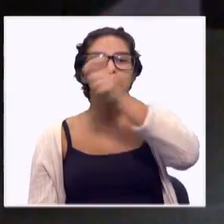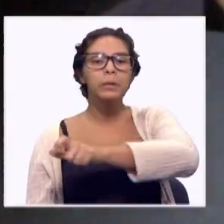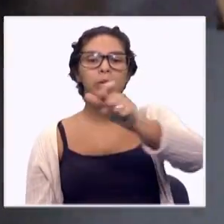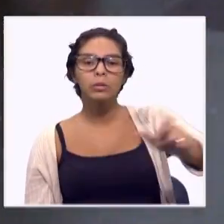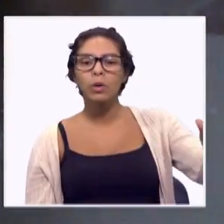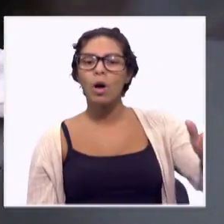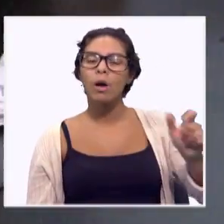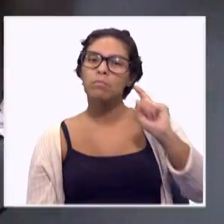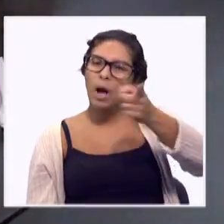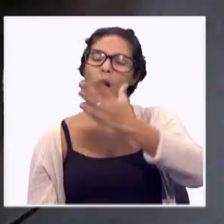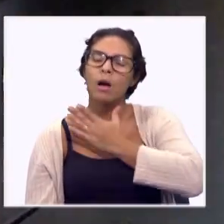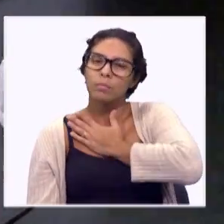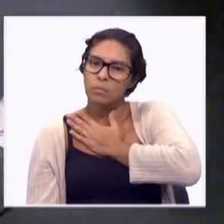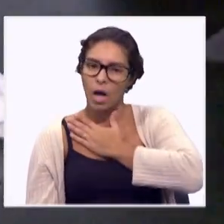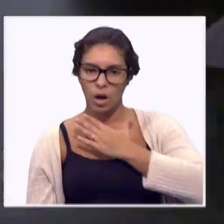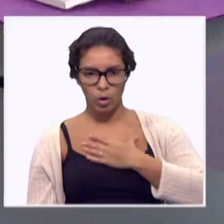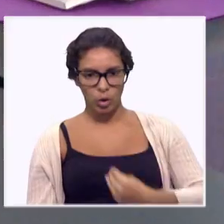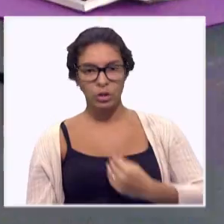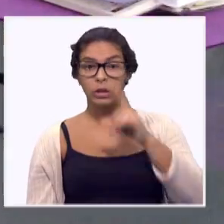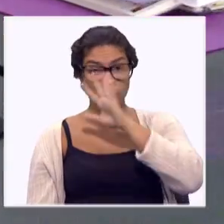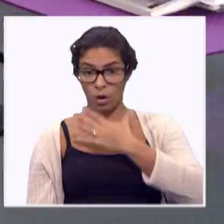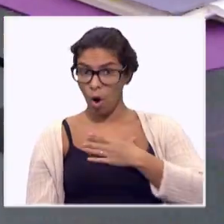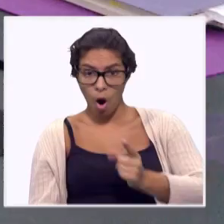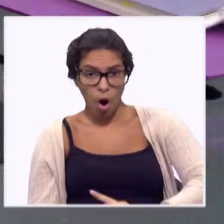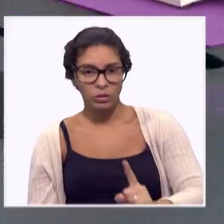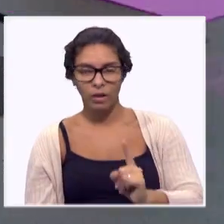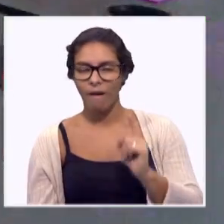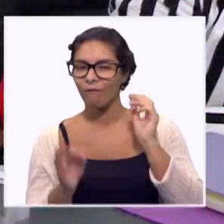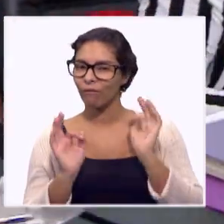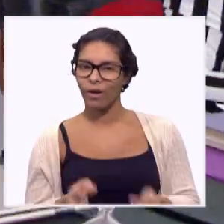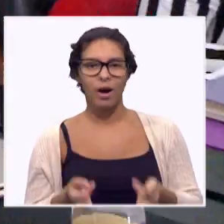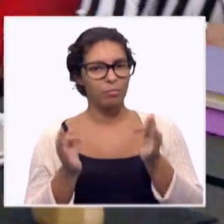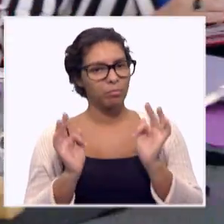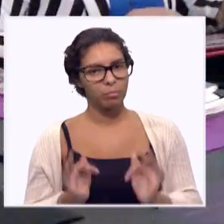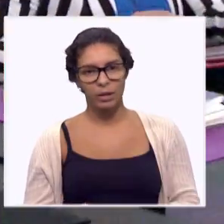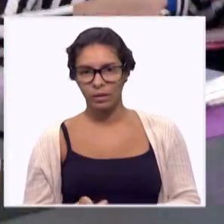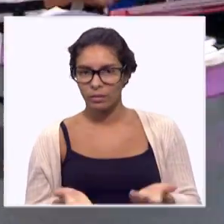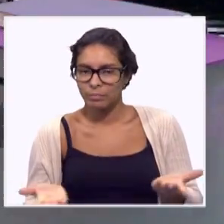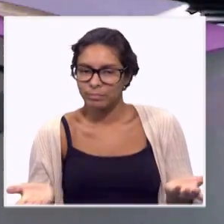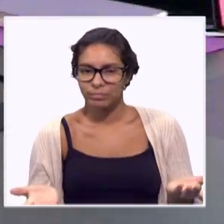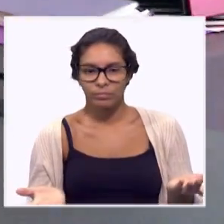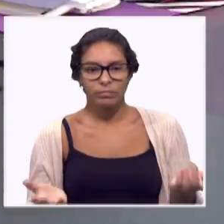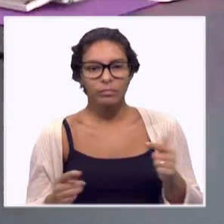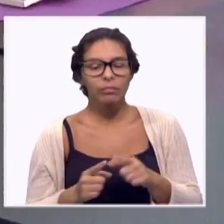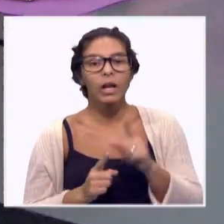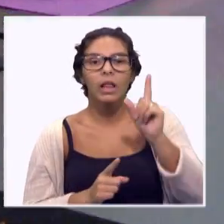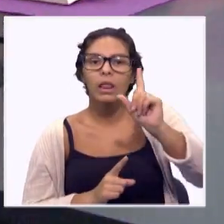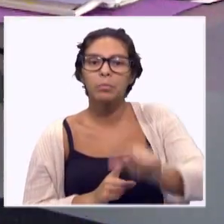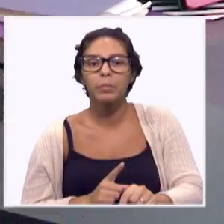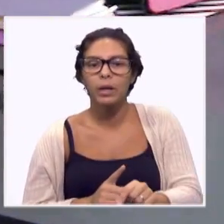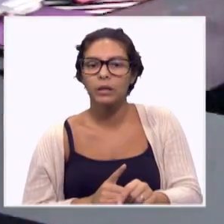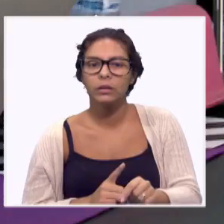A pessoa tem de gostar daquilo que está a fazer, porque se não gostar, não vale a pena. E